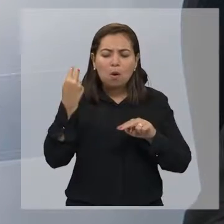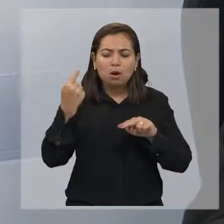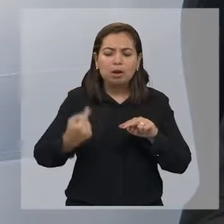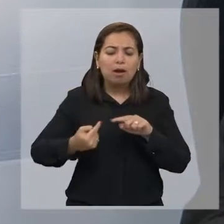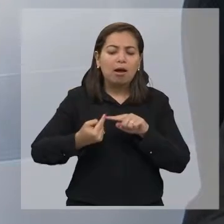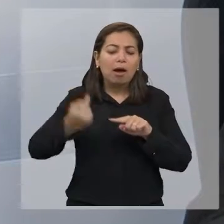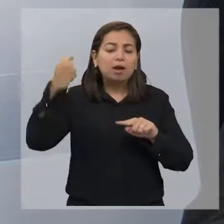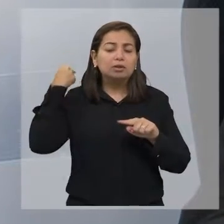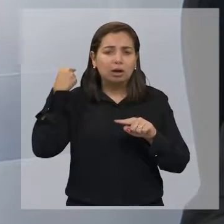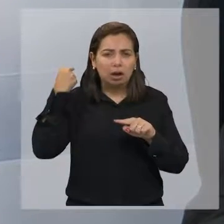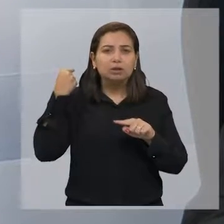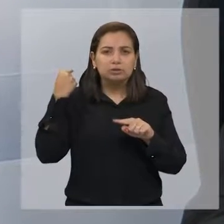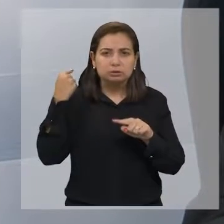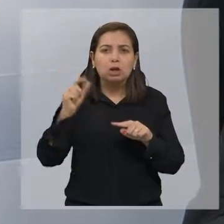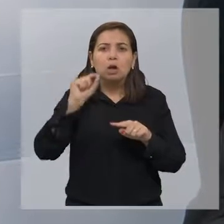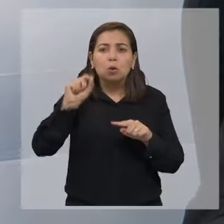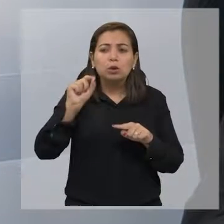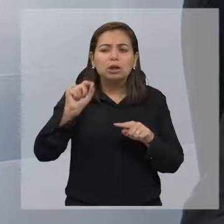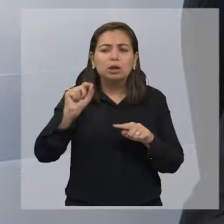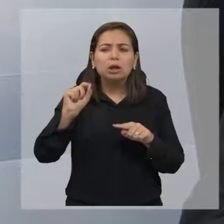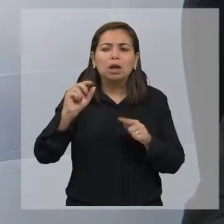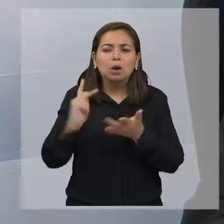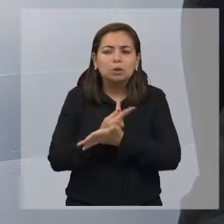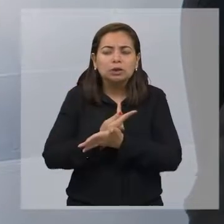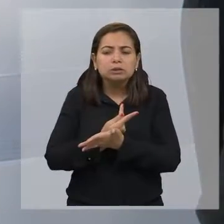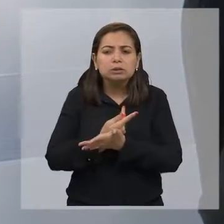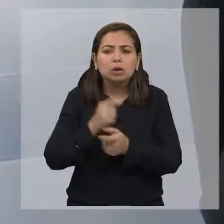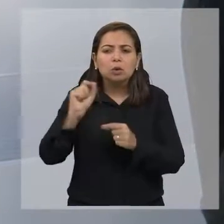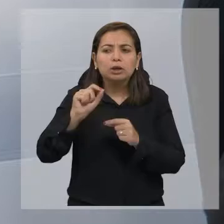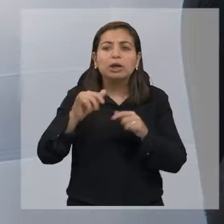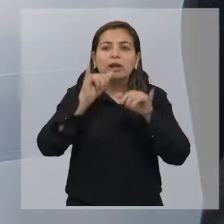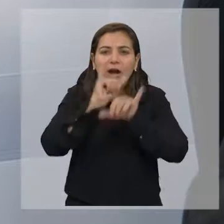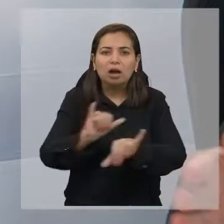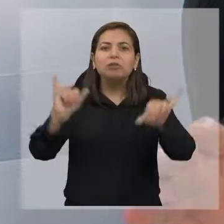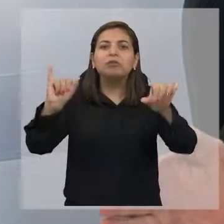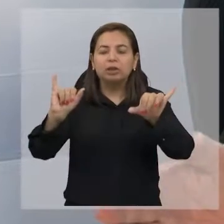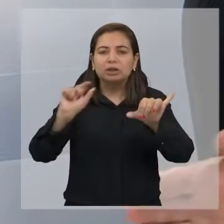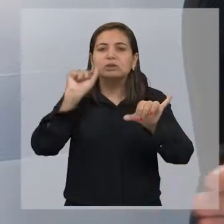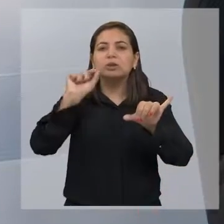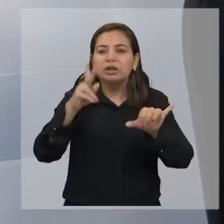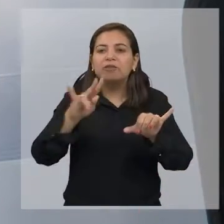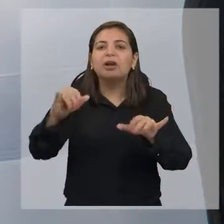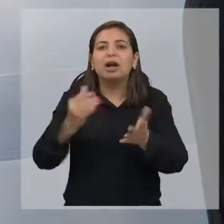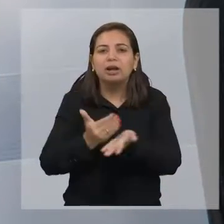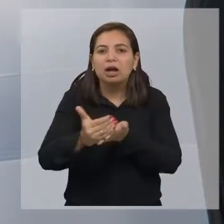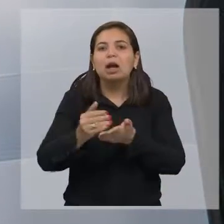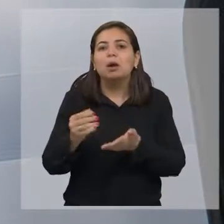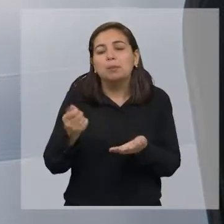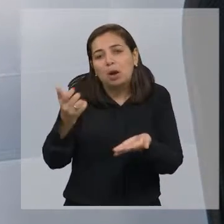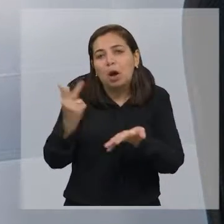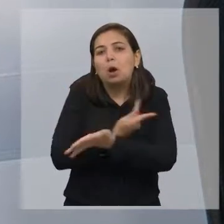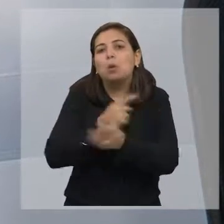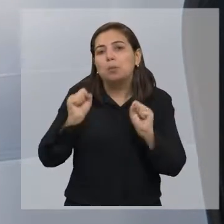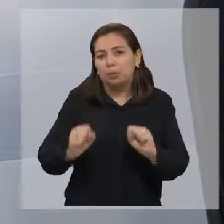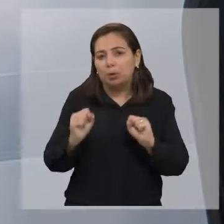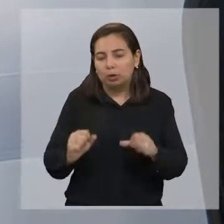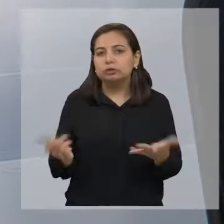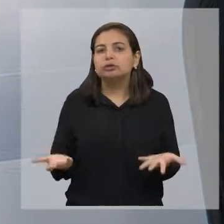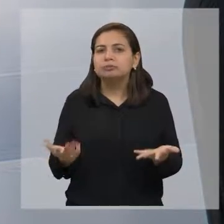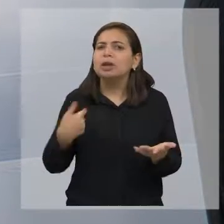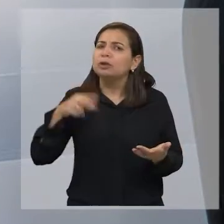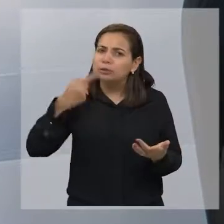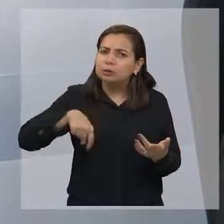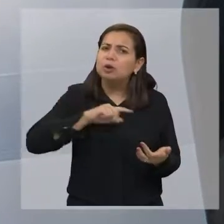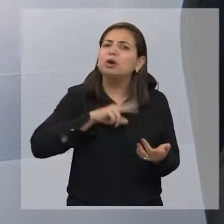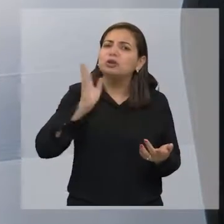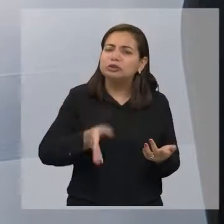que foi, e anuncia o que será. Nós já vimos essa história antes. A história da emergência de regimes totalitários de extrema